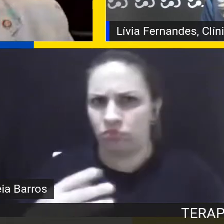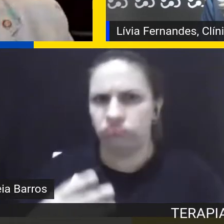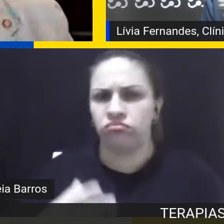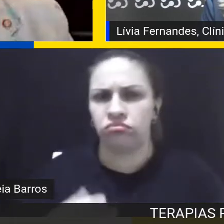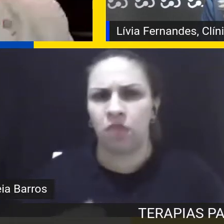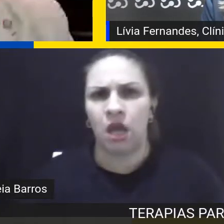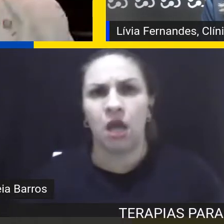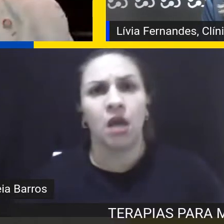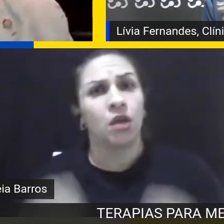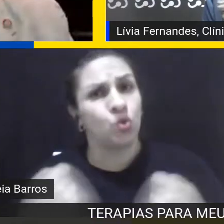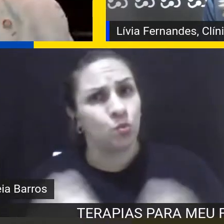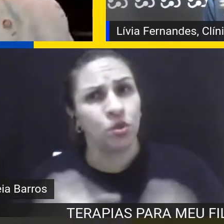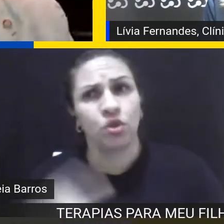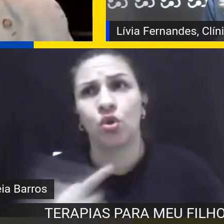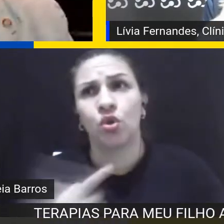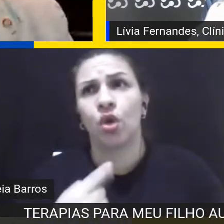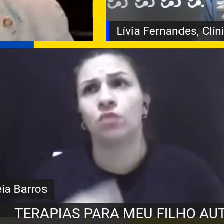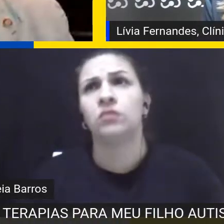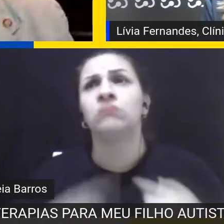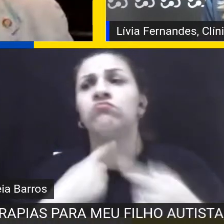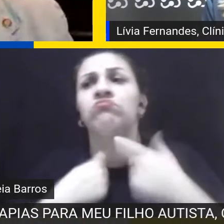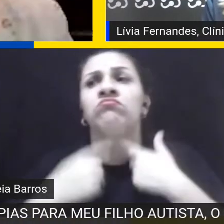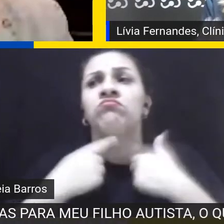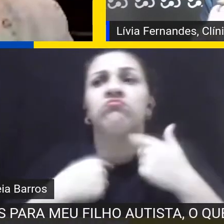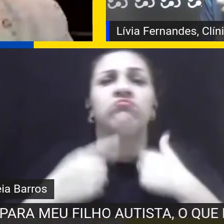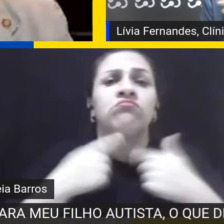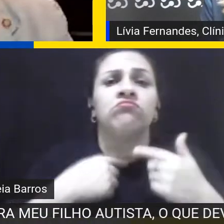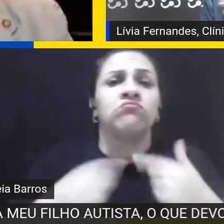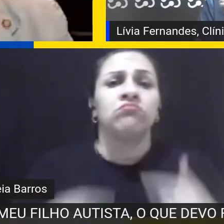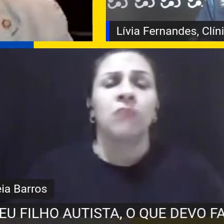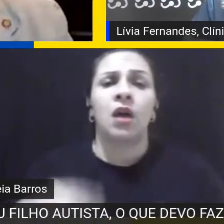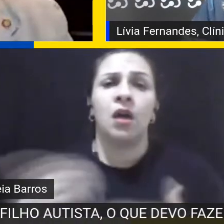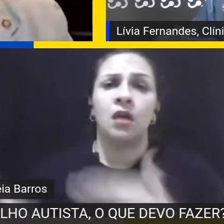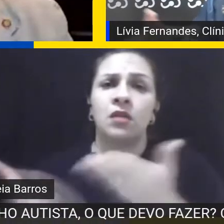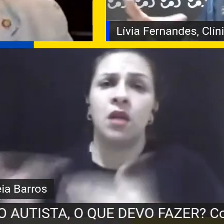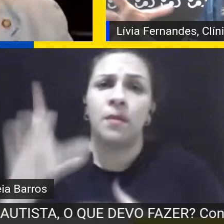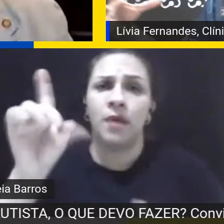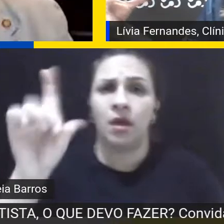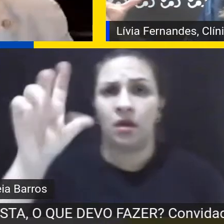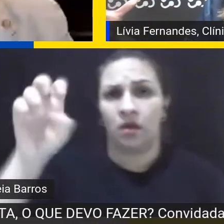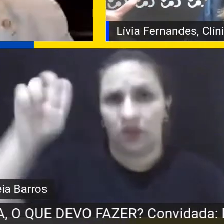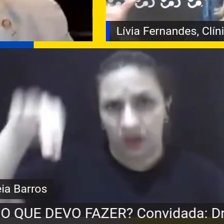ver também o nível de ansiedade. A terapia Denver, como eu acabei de falar, ela é mais